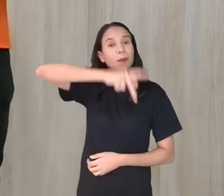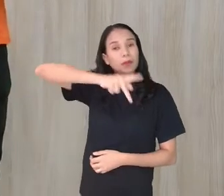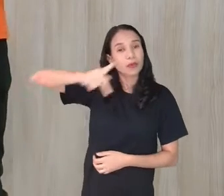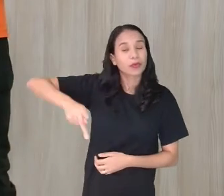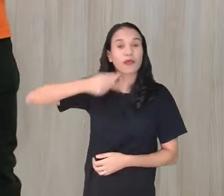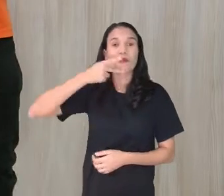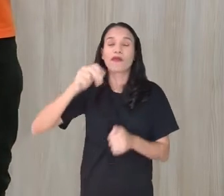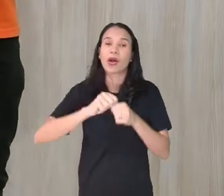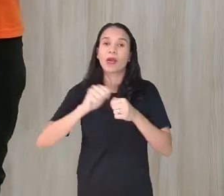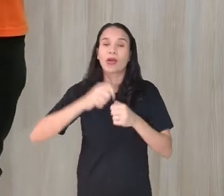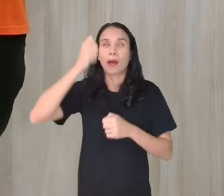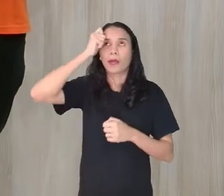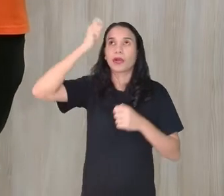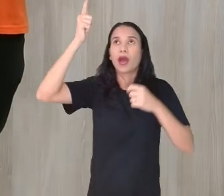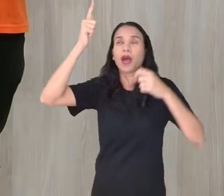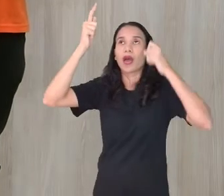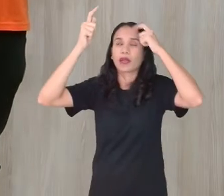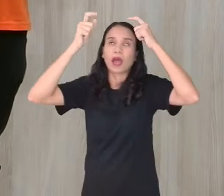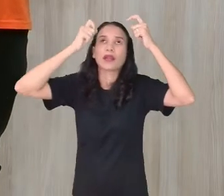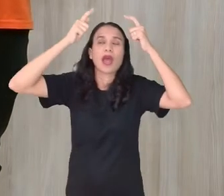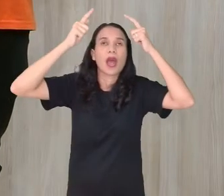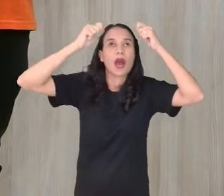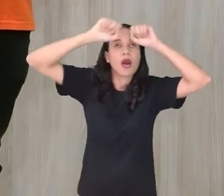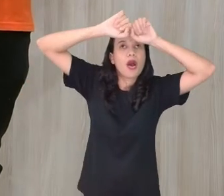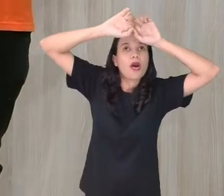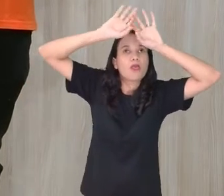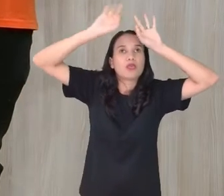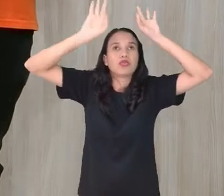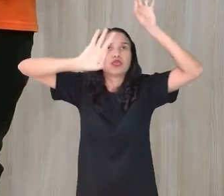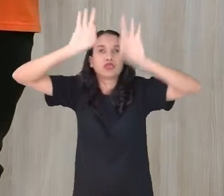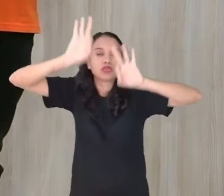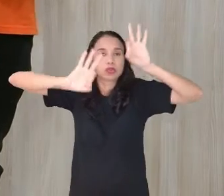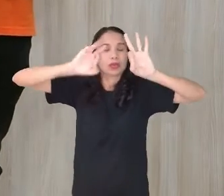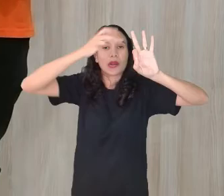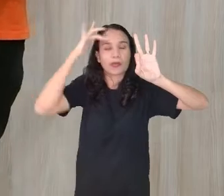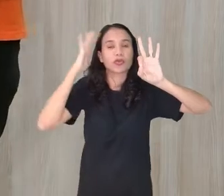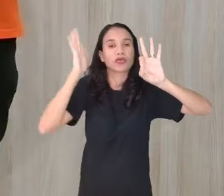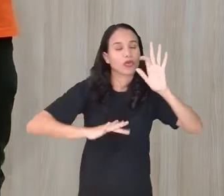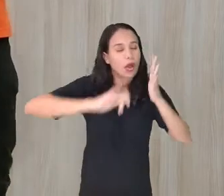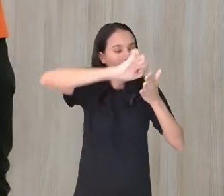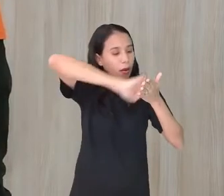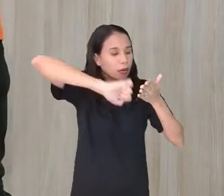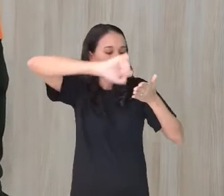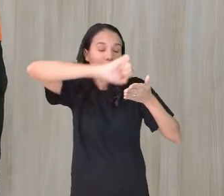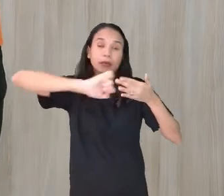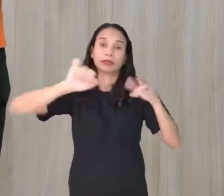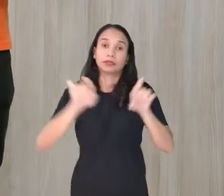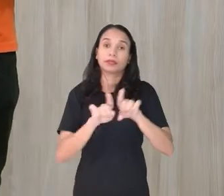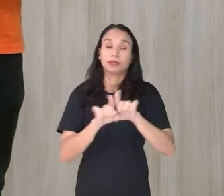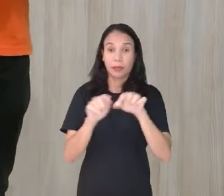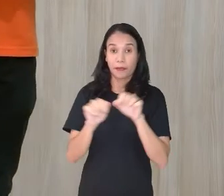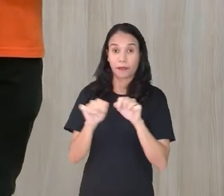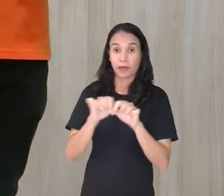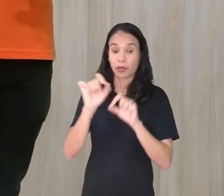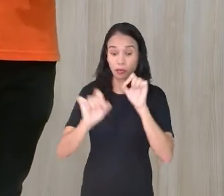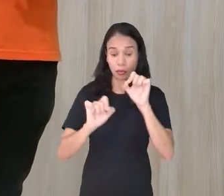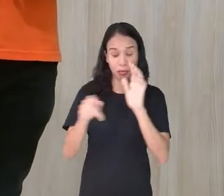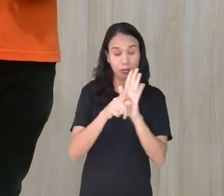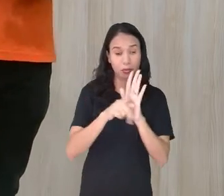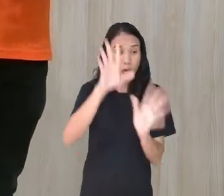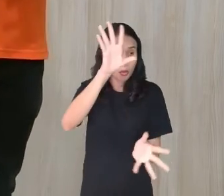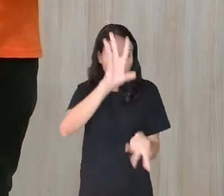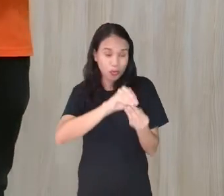de você construir o mapa mental é muito bom, tá, galera? Então, já vai anotando aí ou você pode fazer um